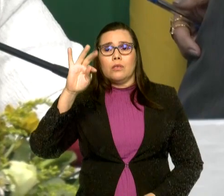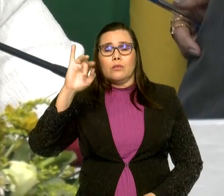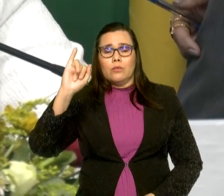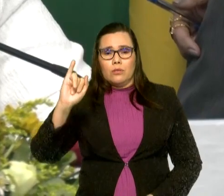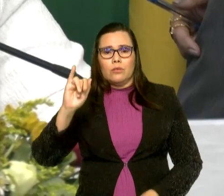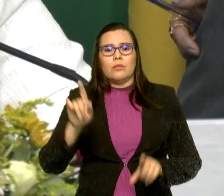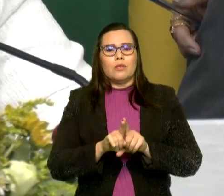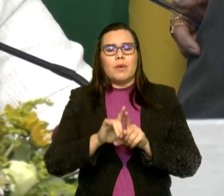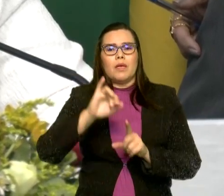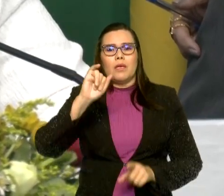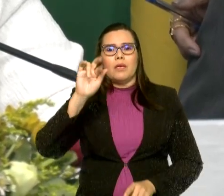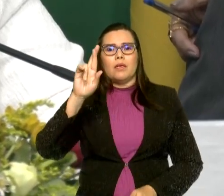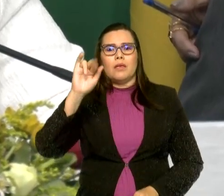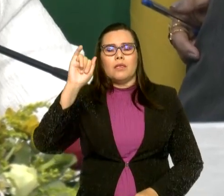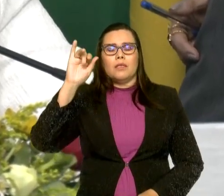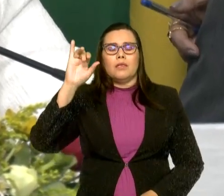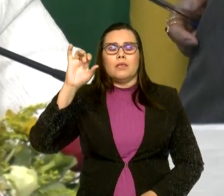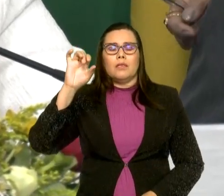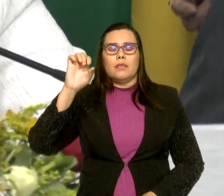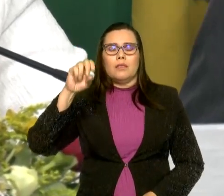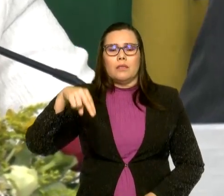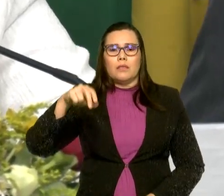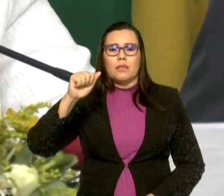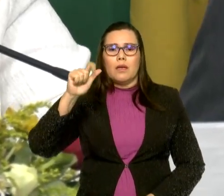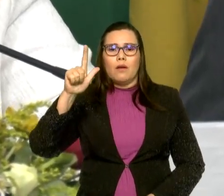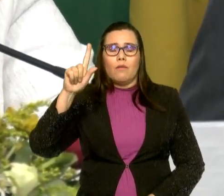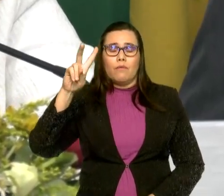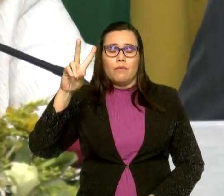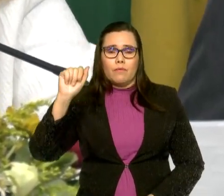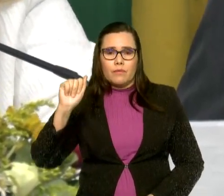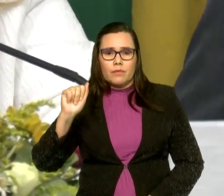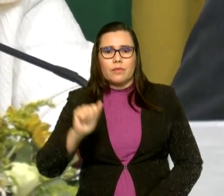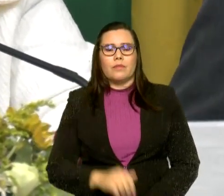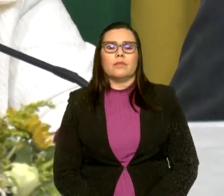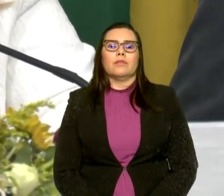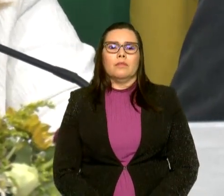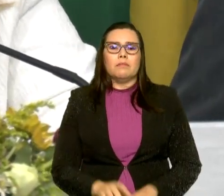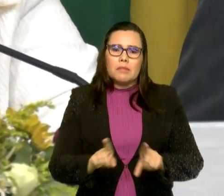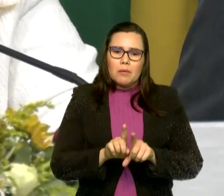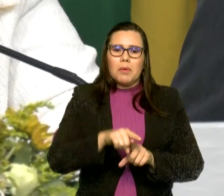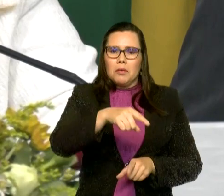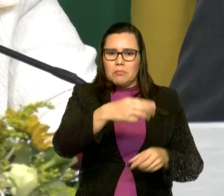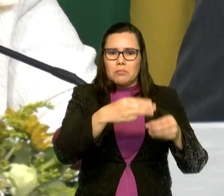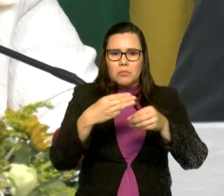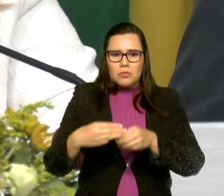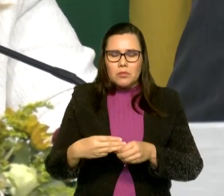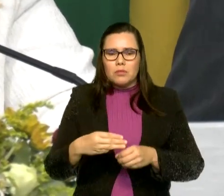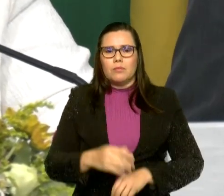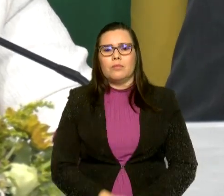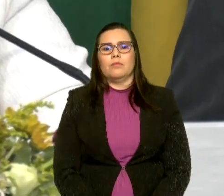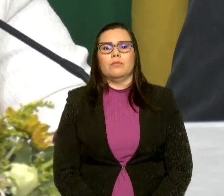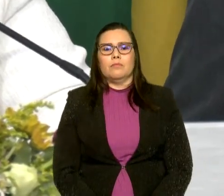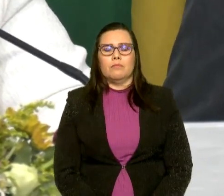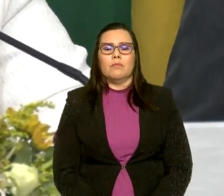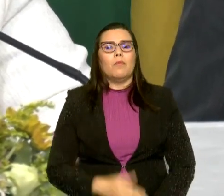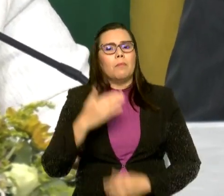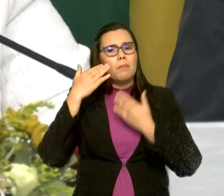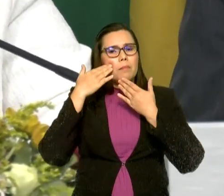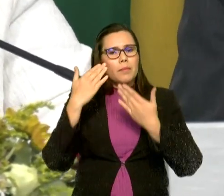Nalva Tavares, vereadora de Buriti Bravo. Muito obrigada pela presença de vocês.